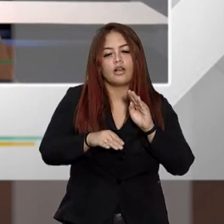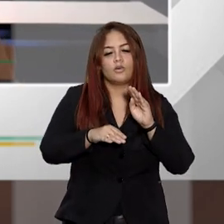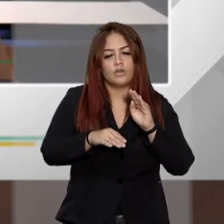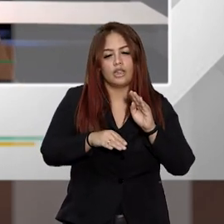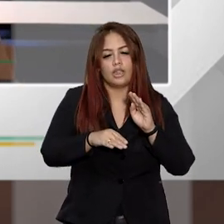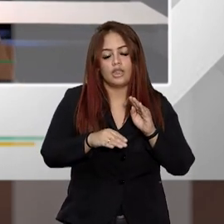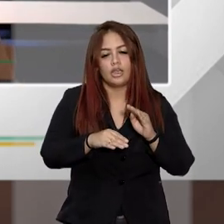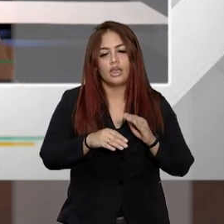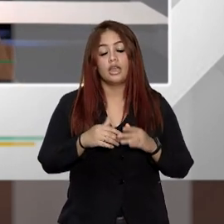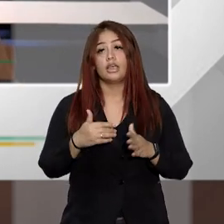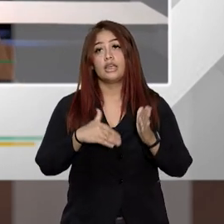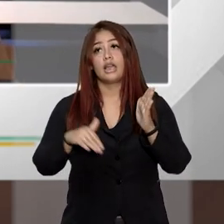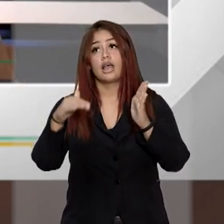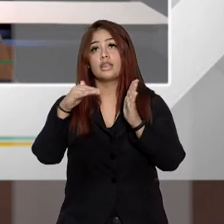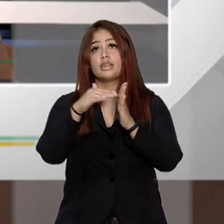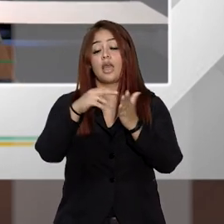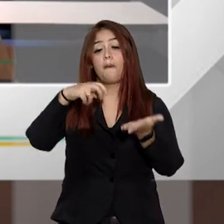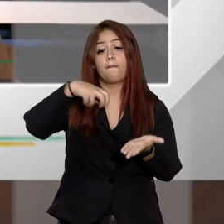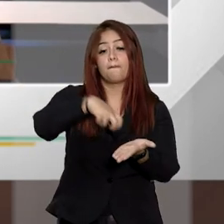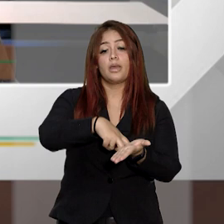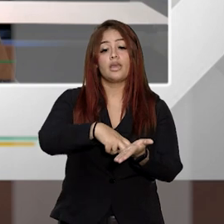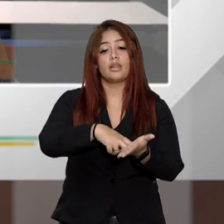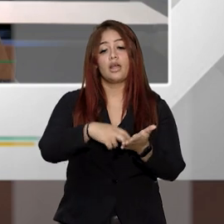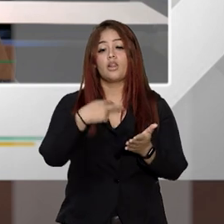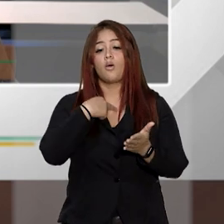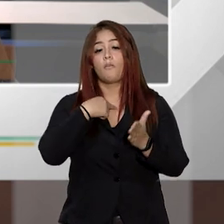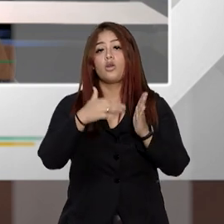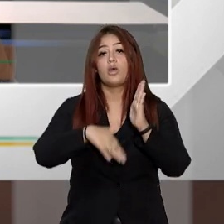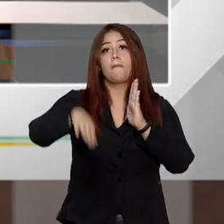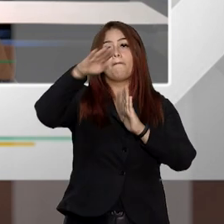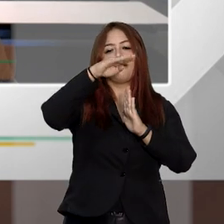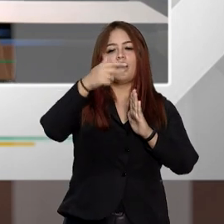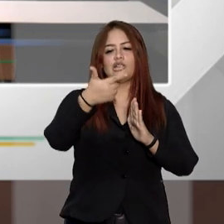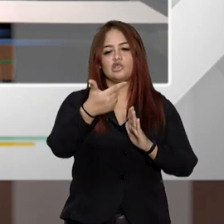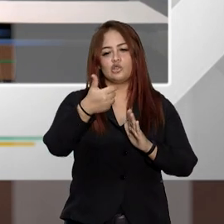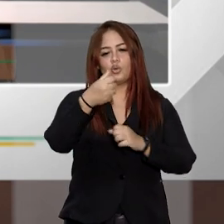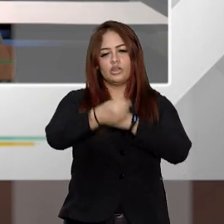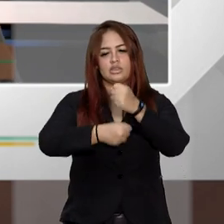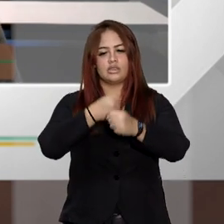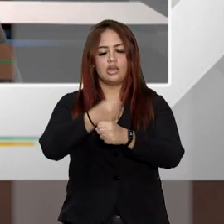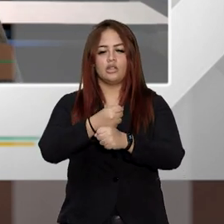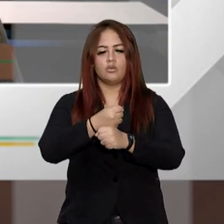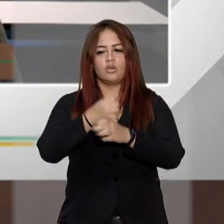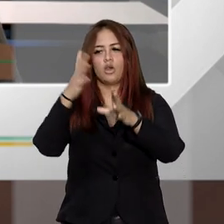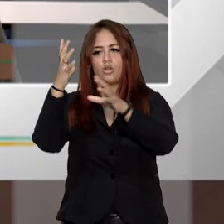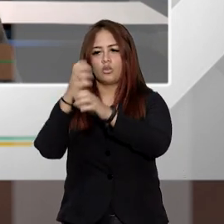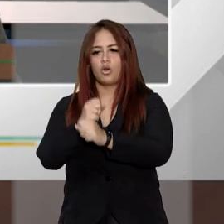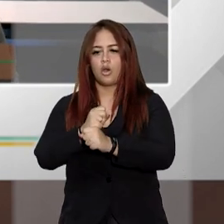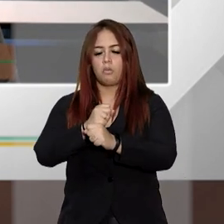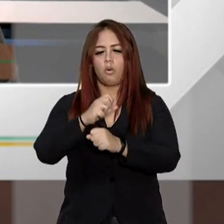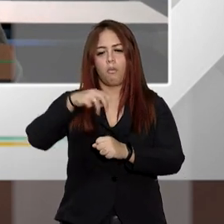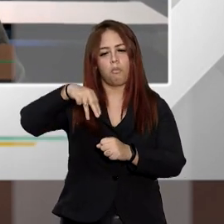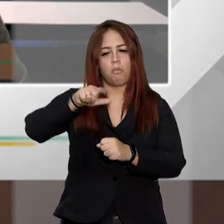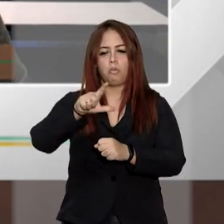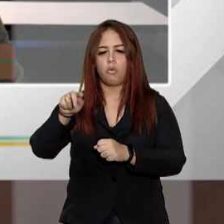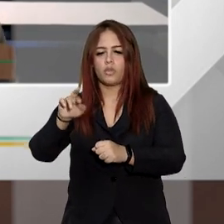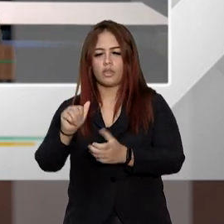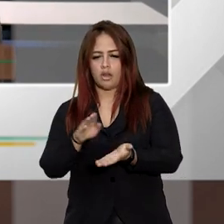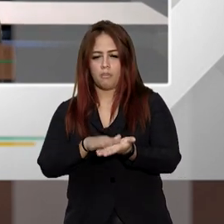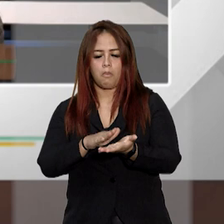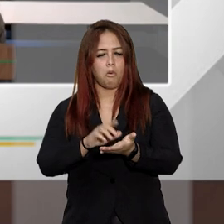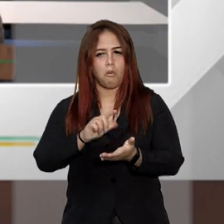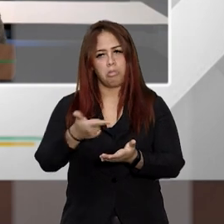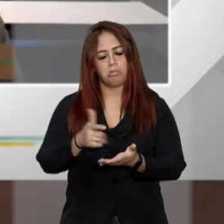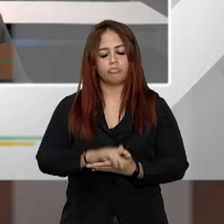crimes a que a lei não comine a pena máxima não superior a 2 anos, cumulada ou não com multa.